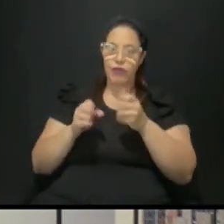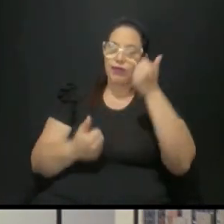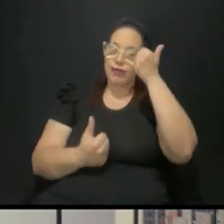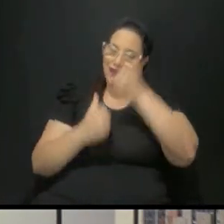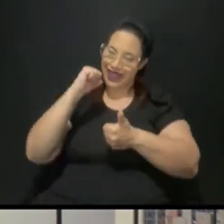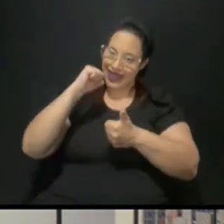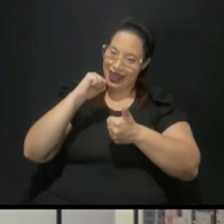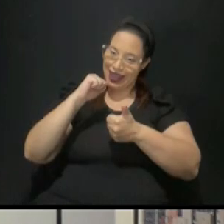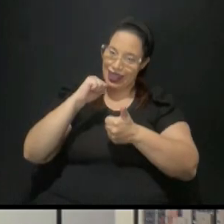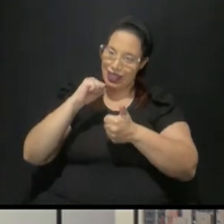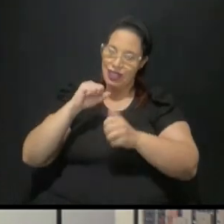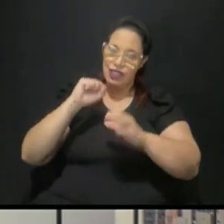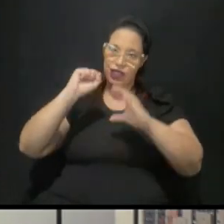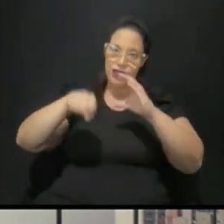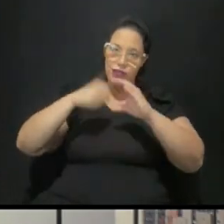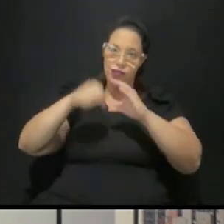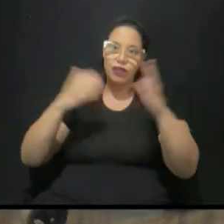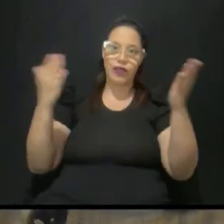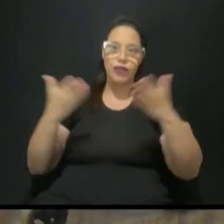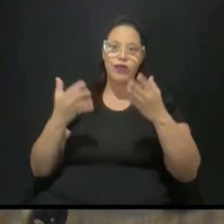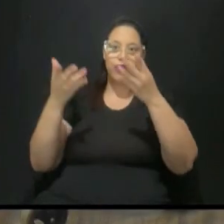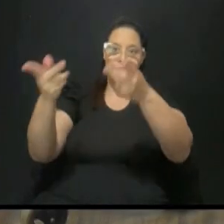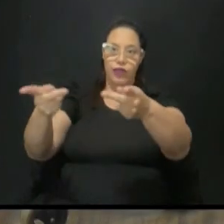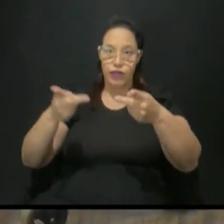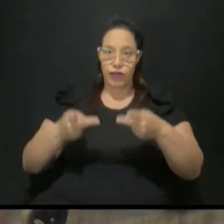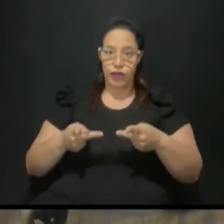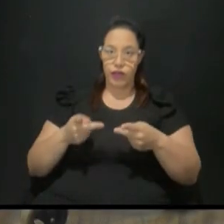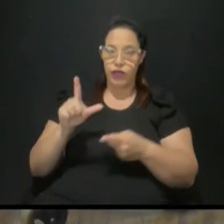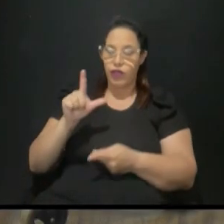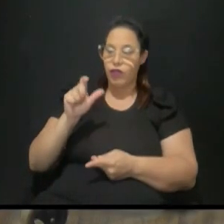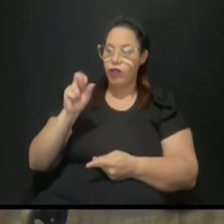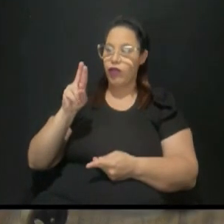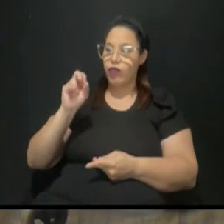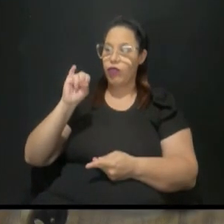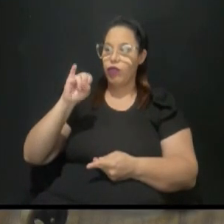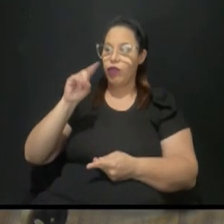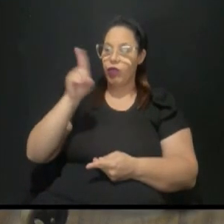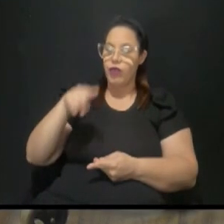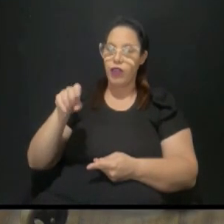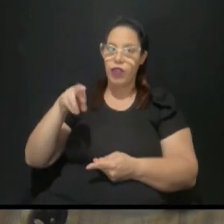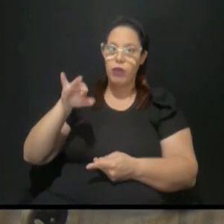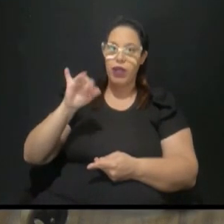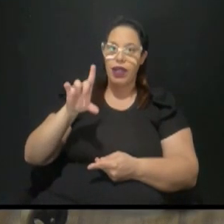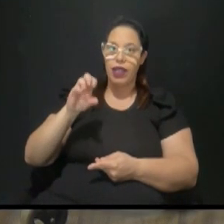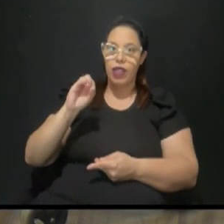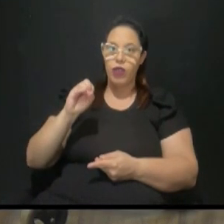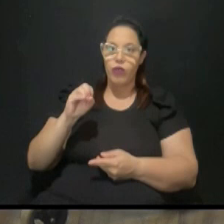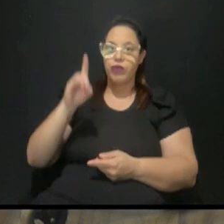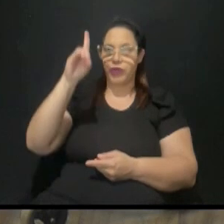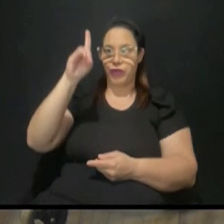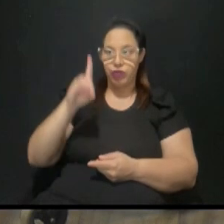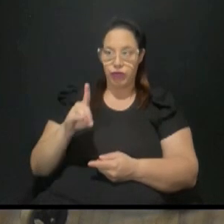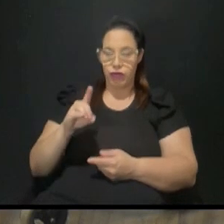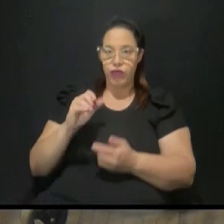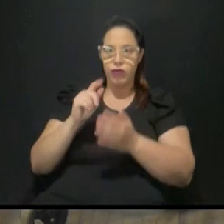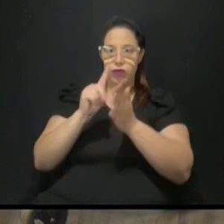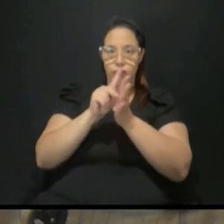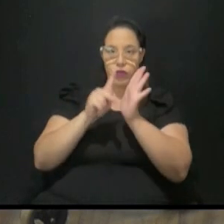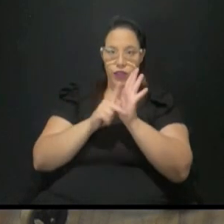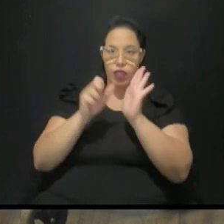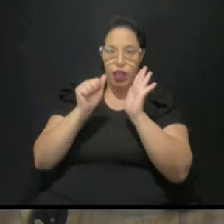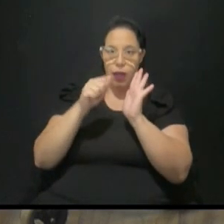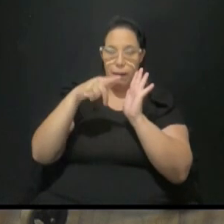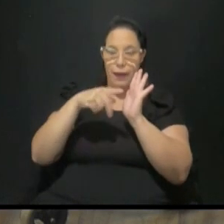Câmara hoje recebe aqui o Luiz Marcelo Ribeiro da Luz, que é diretor de projetos da APC, a